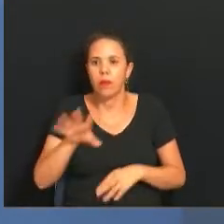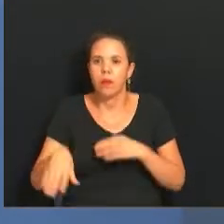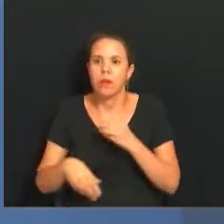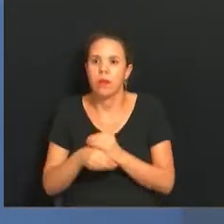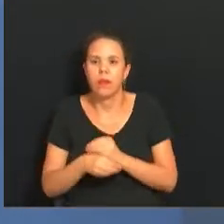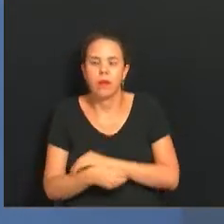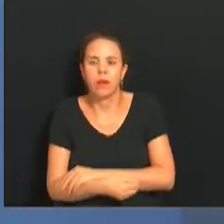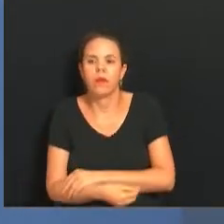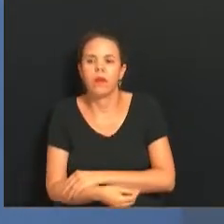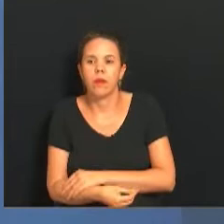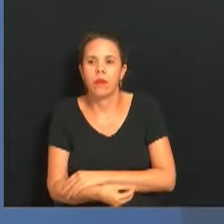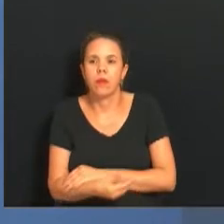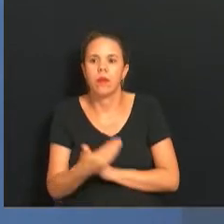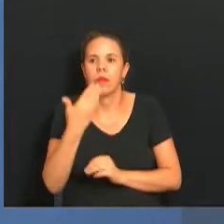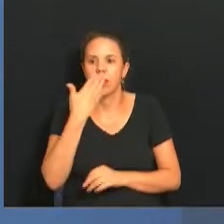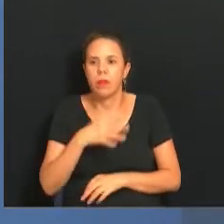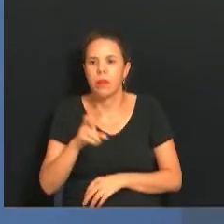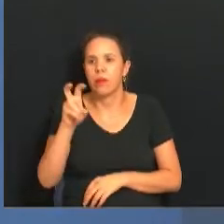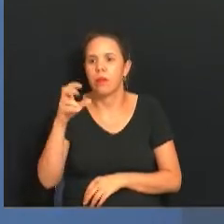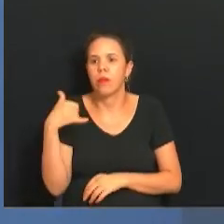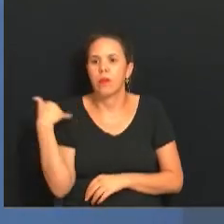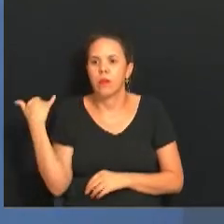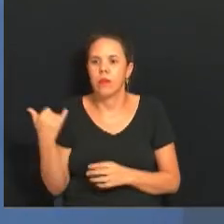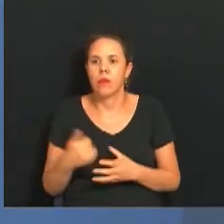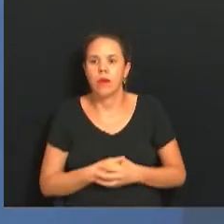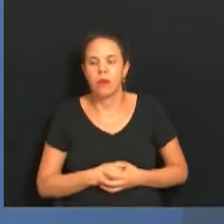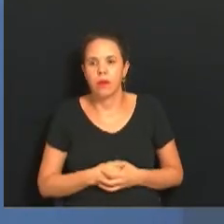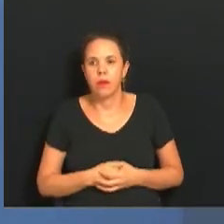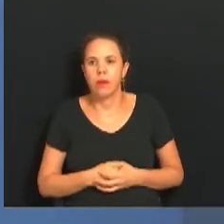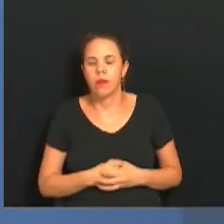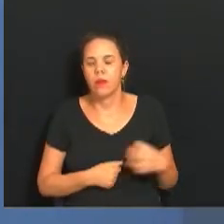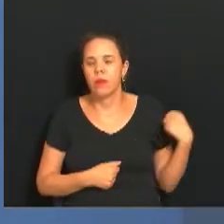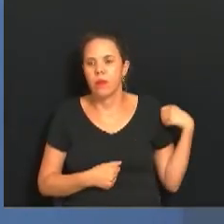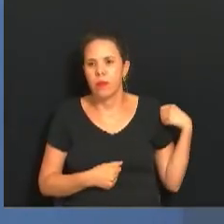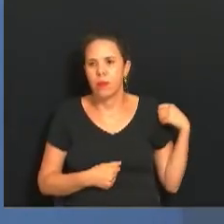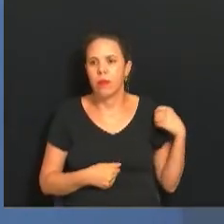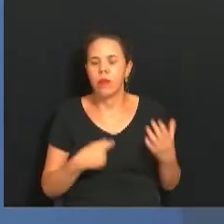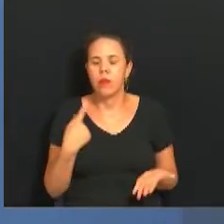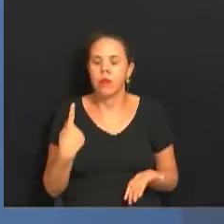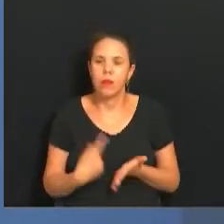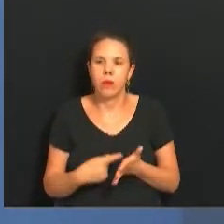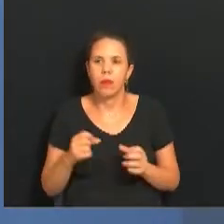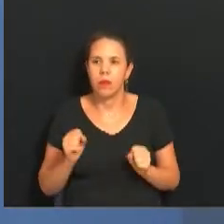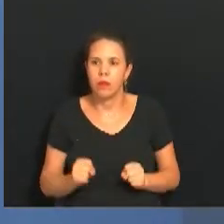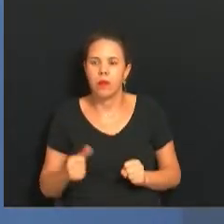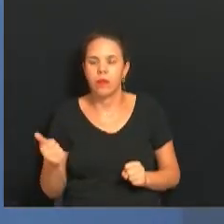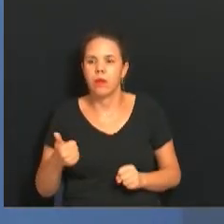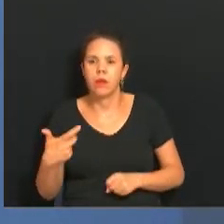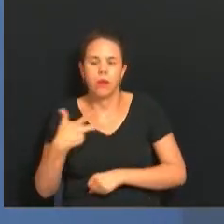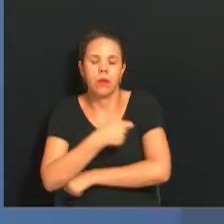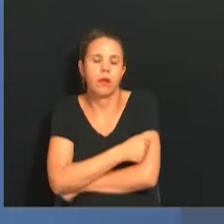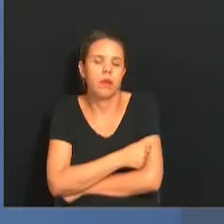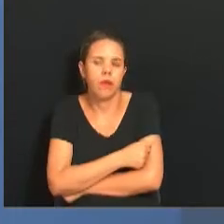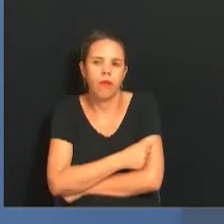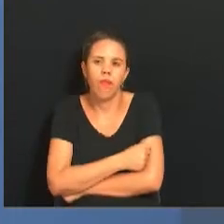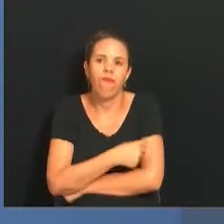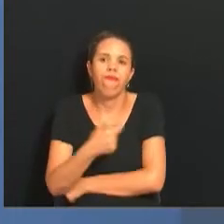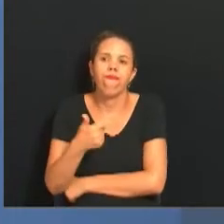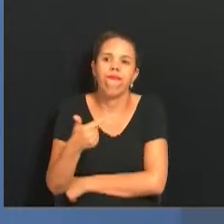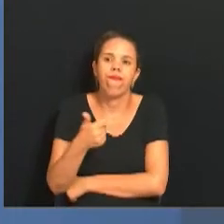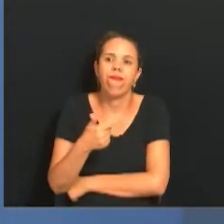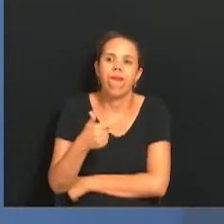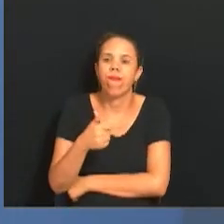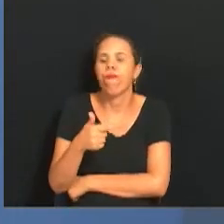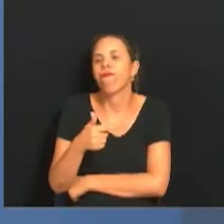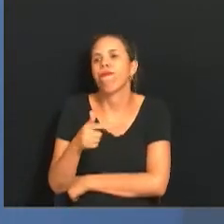as crianças a partir de 5 anos de idade, ou seja, podem ser agendadas primeira dose da vacina, segunda ou